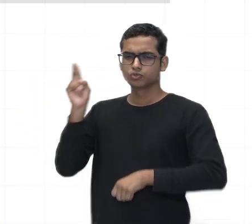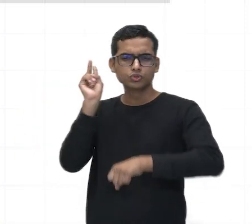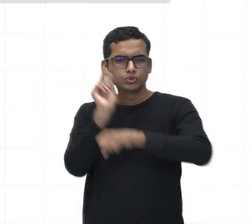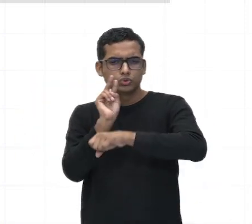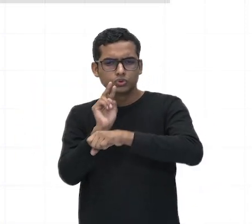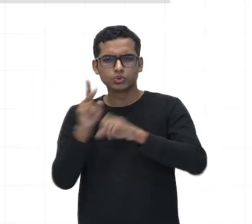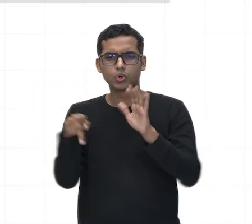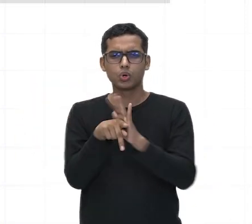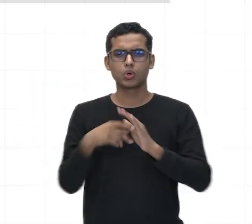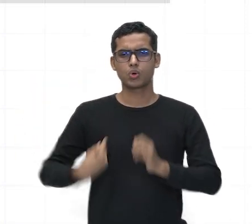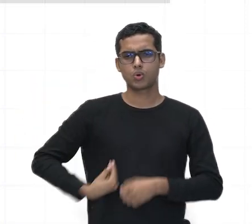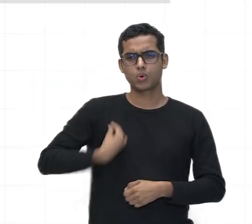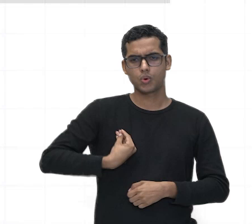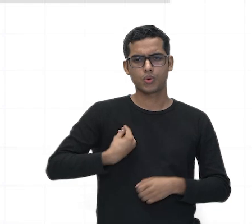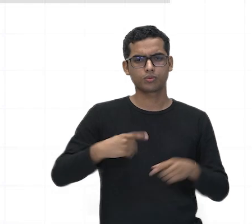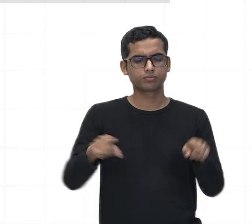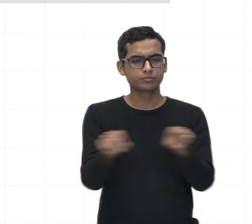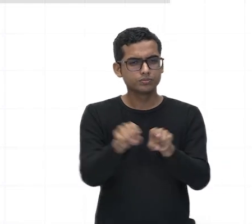a vida em seus